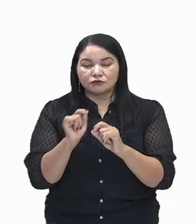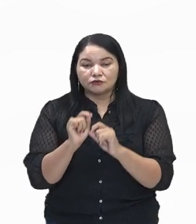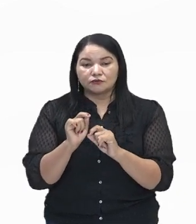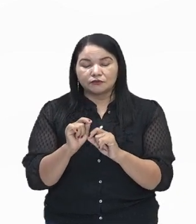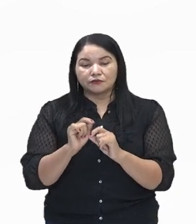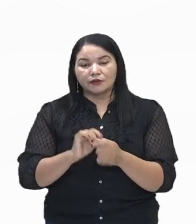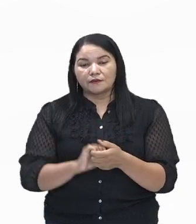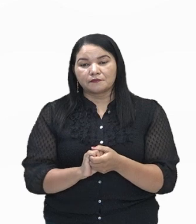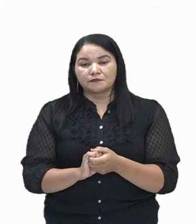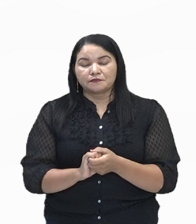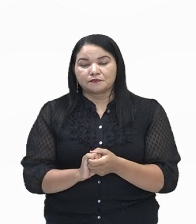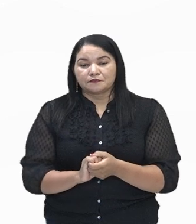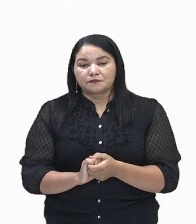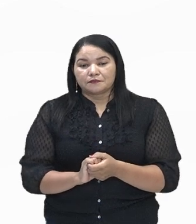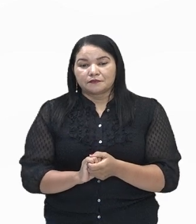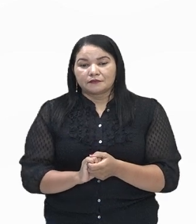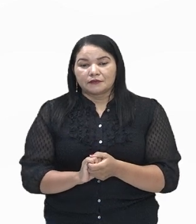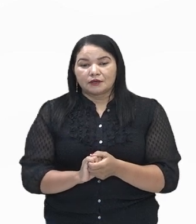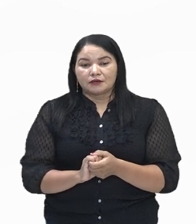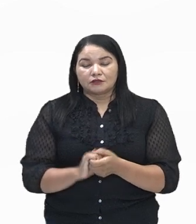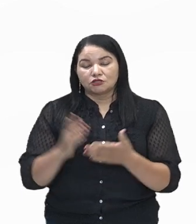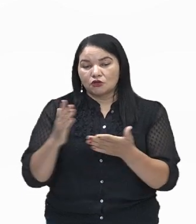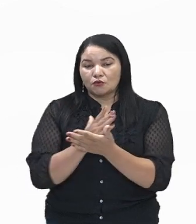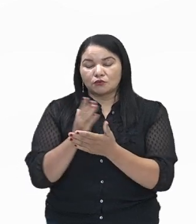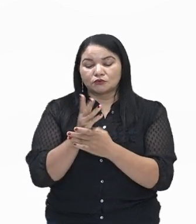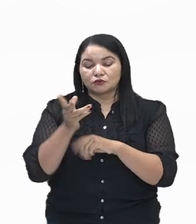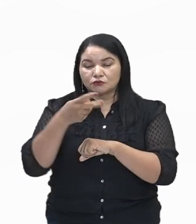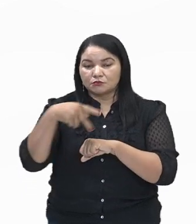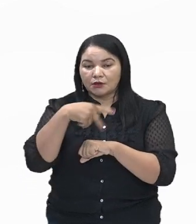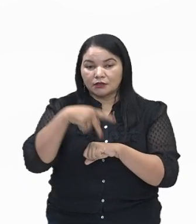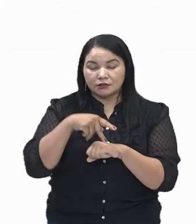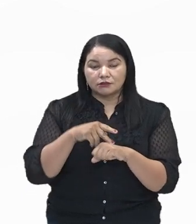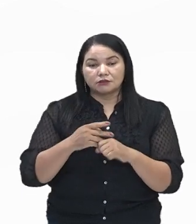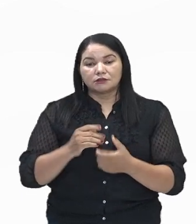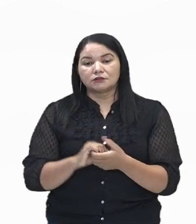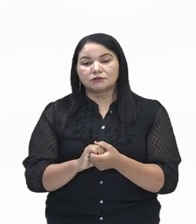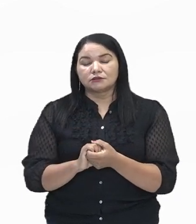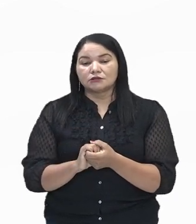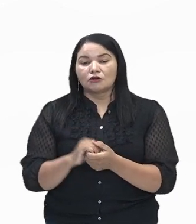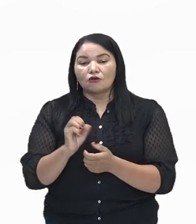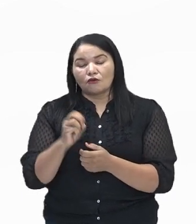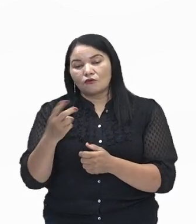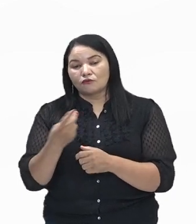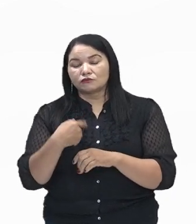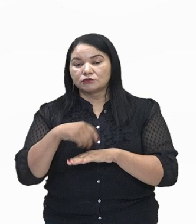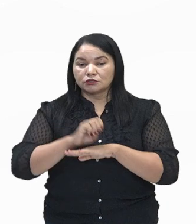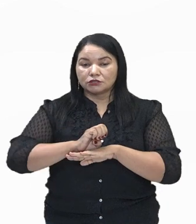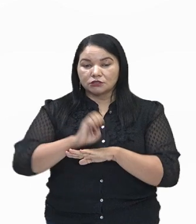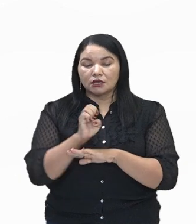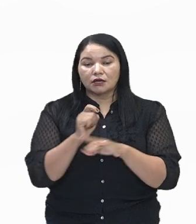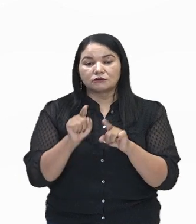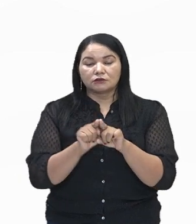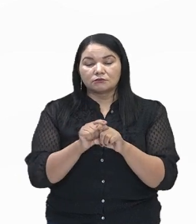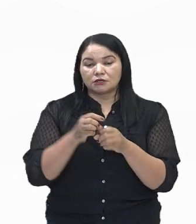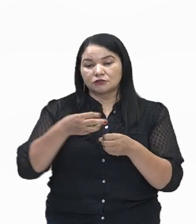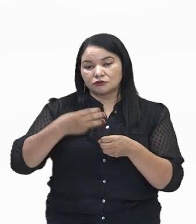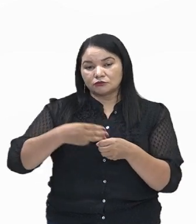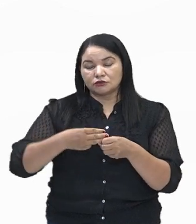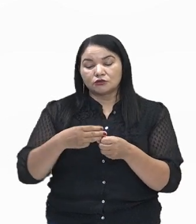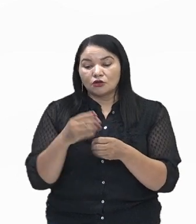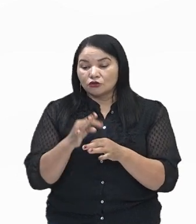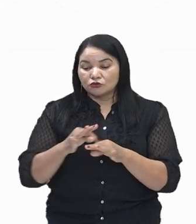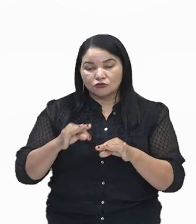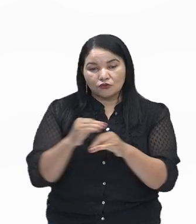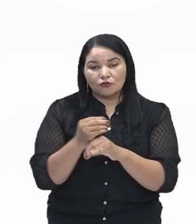seja de país, seja de estado, ou seja, de município, mas todos